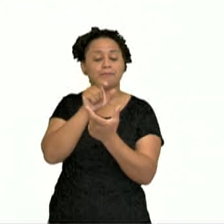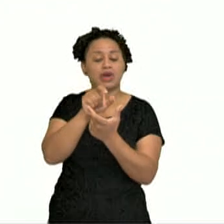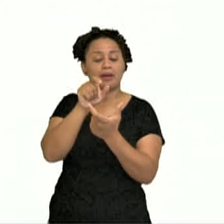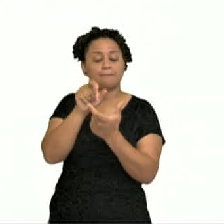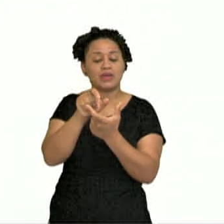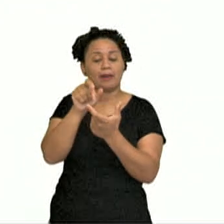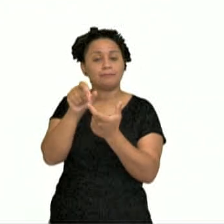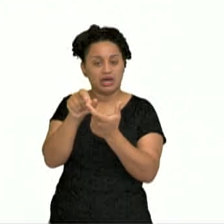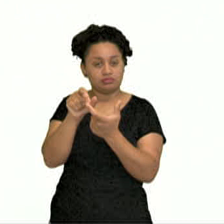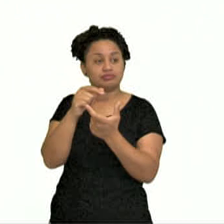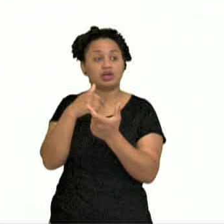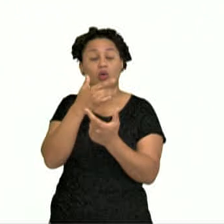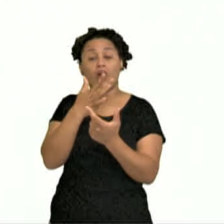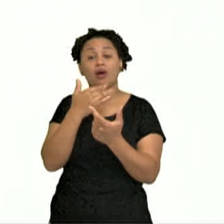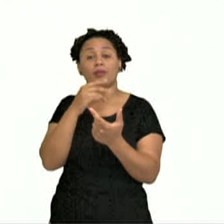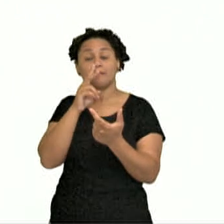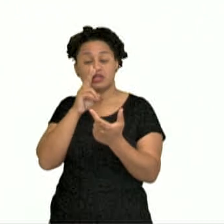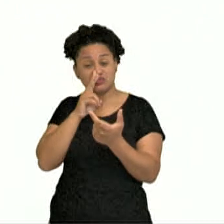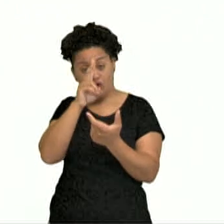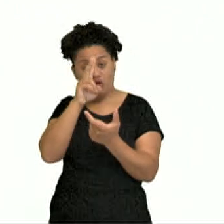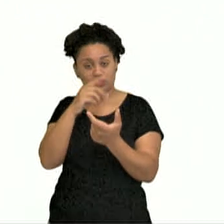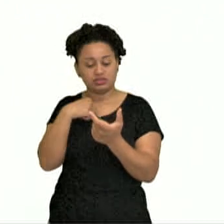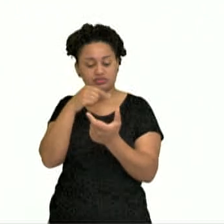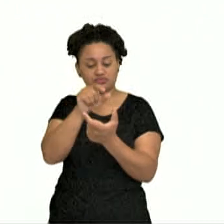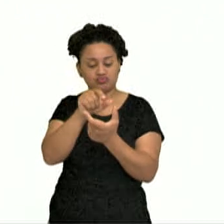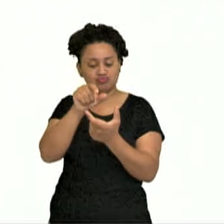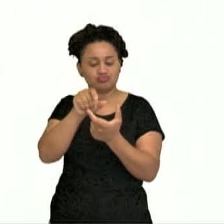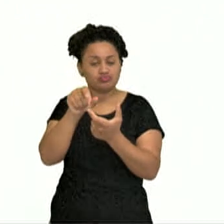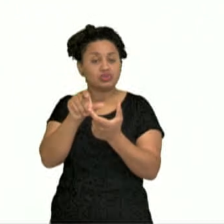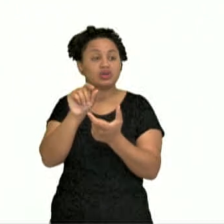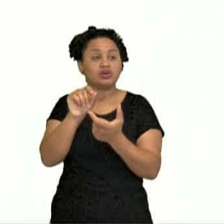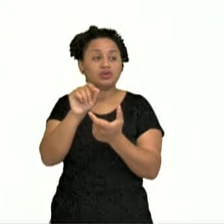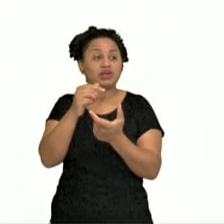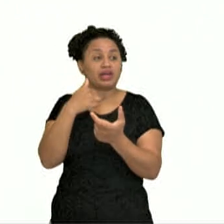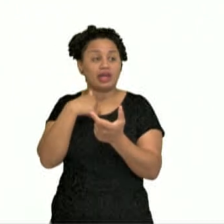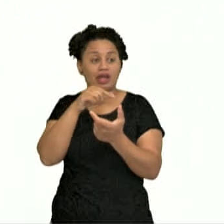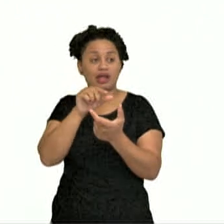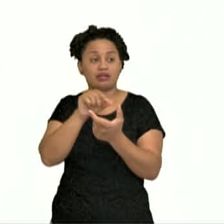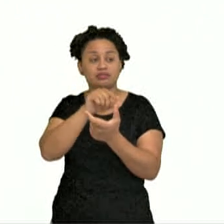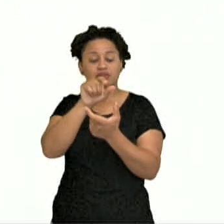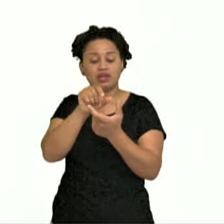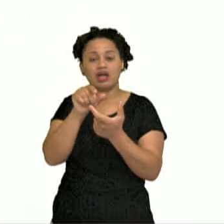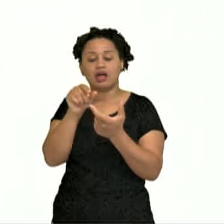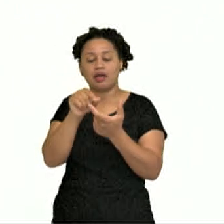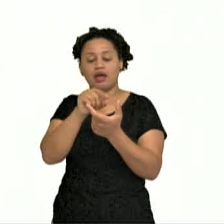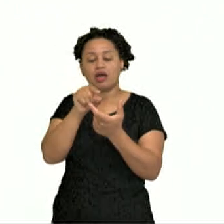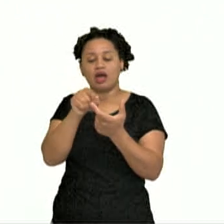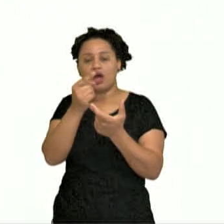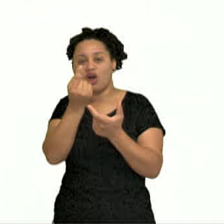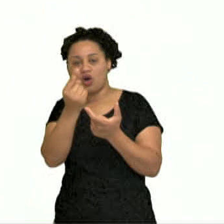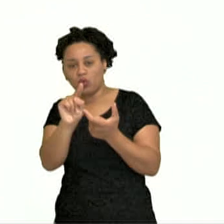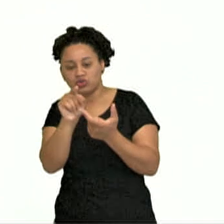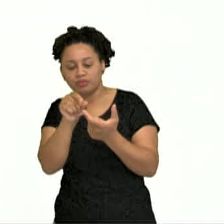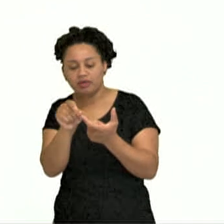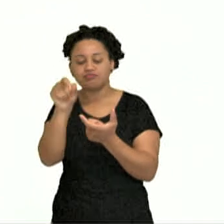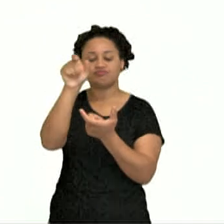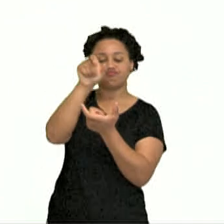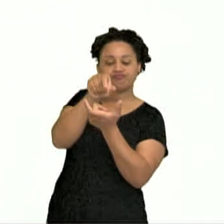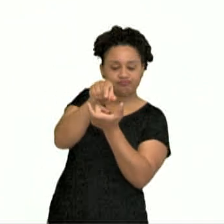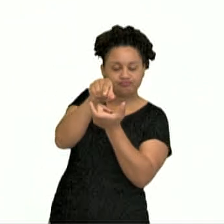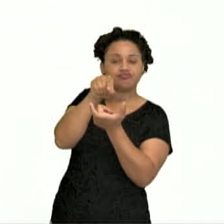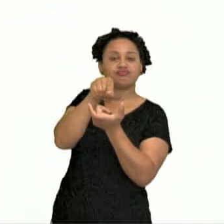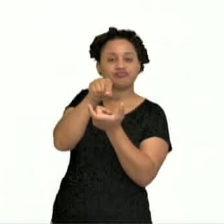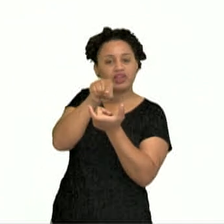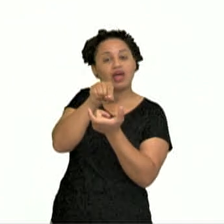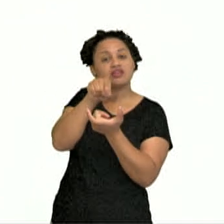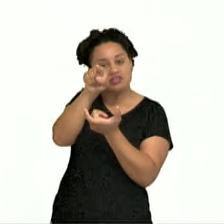né, tônica, que é a sílaba mais forte, eu percebo que ela é acentuada na penúltima sílaba, certo? Então,